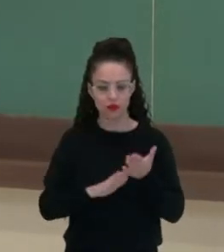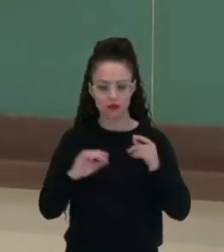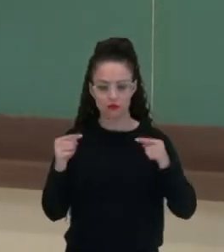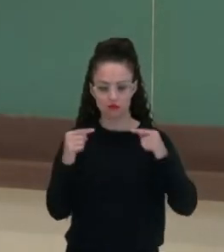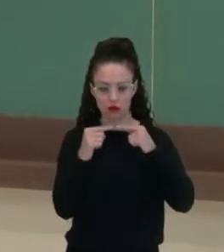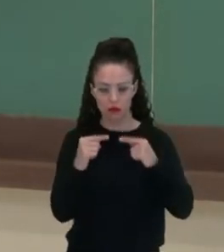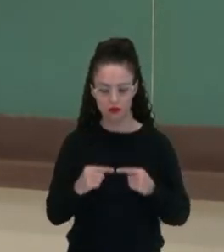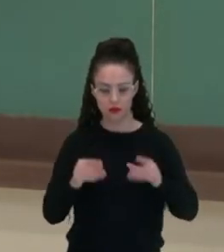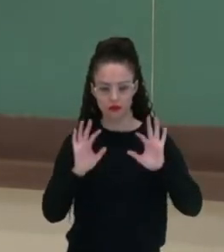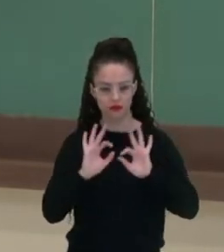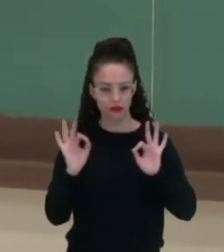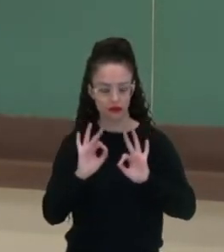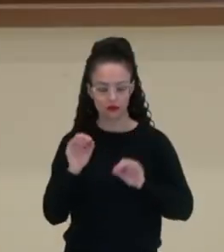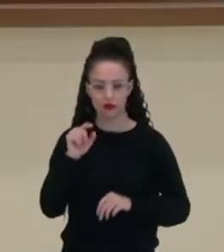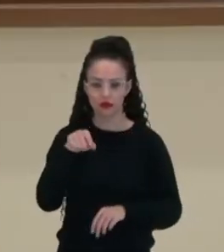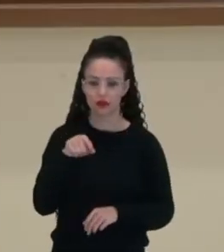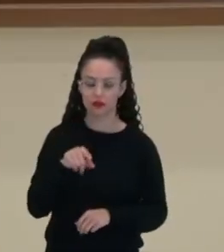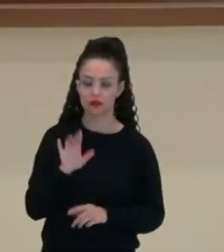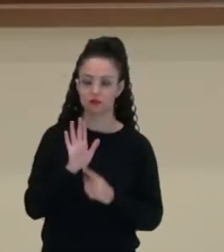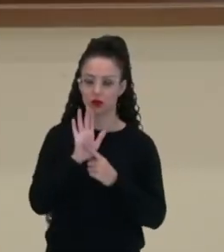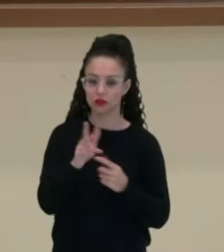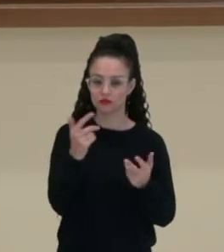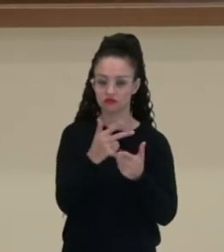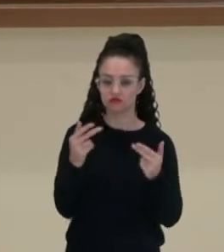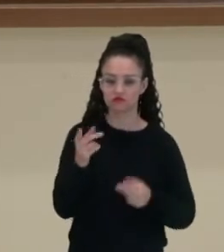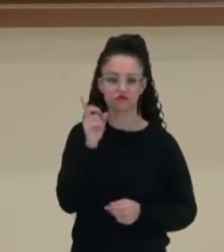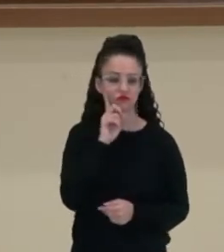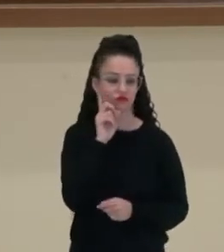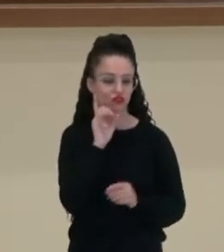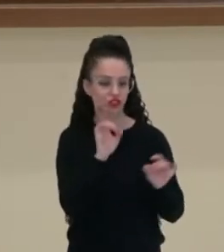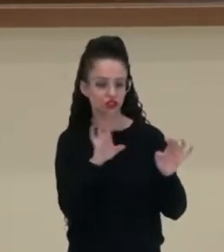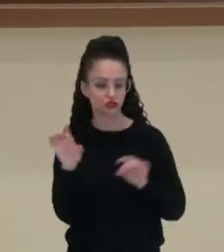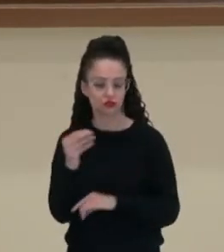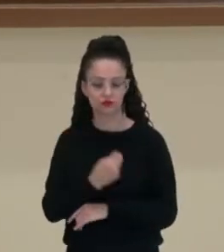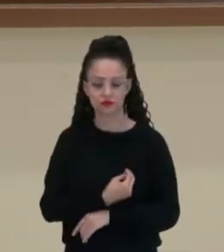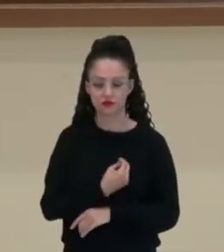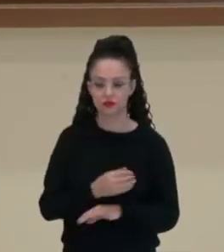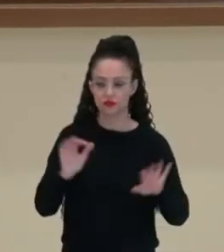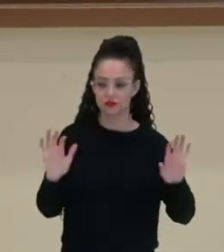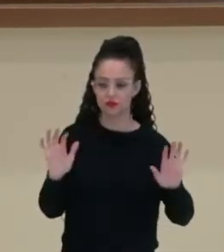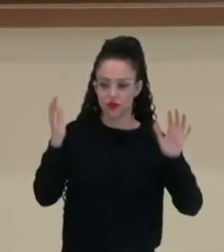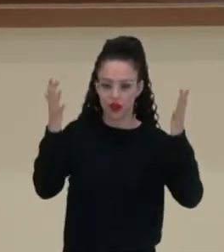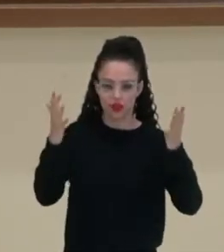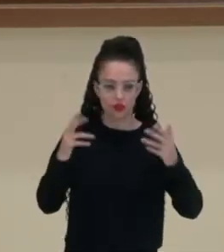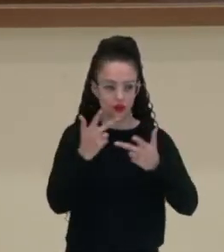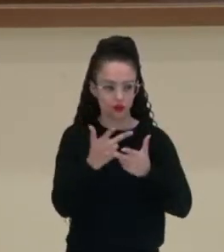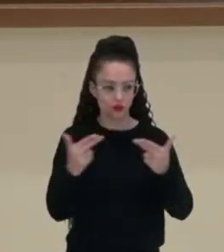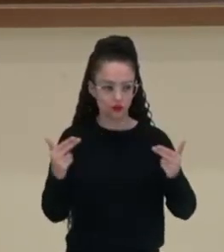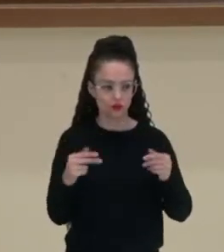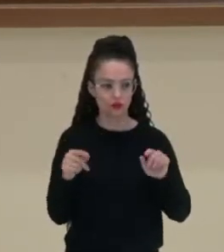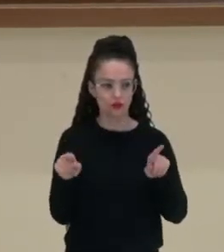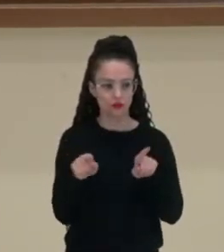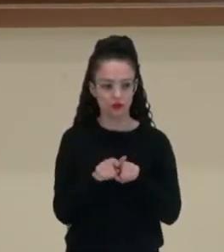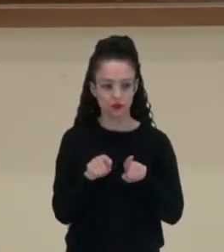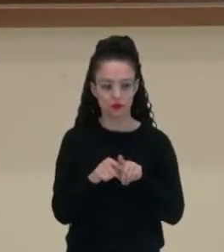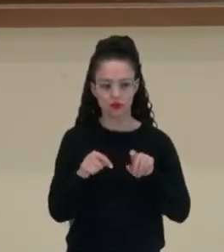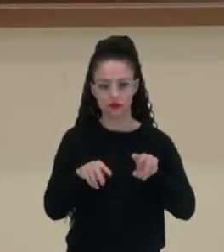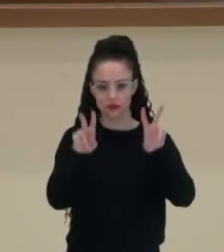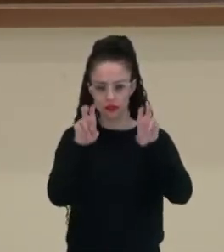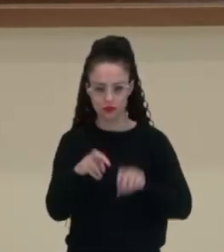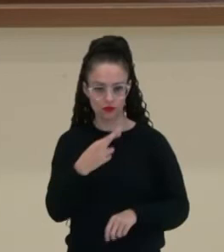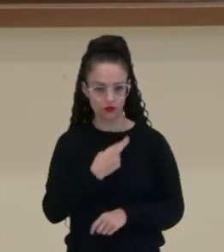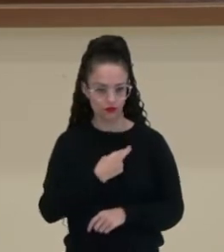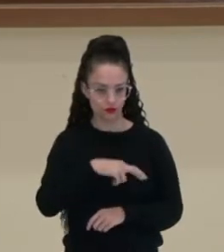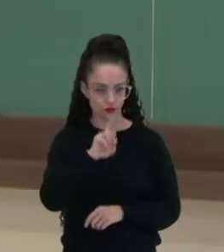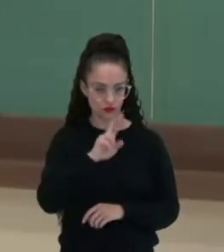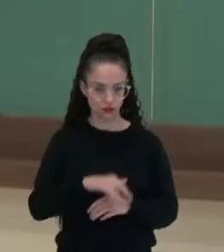proporções, representam, né, elementos do cotidiano, do que eles estão vivenciando, festas são retratadas, questões religiosas são